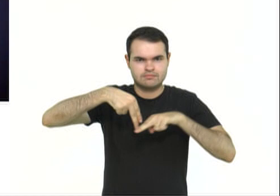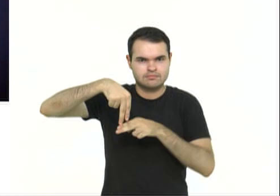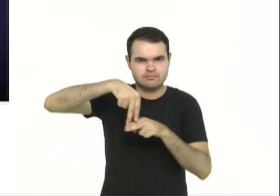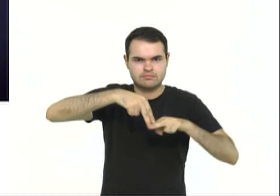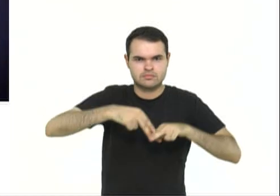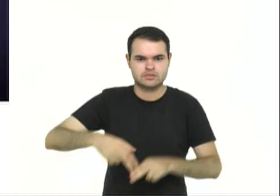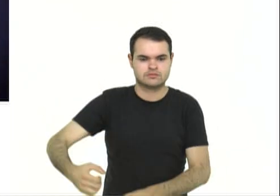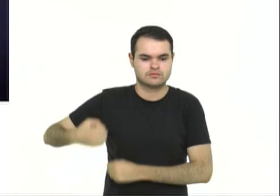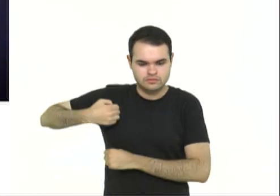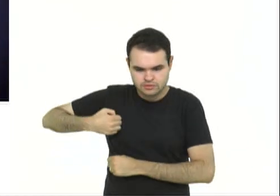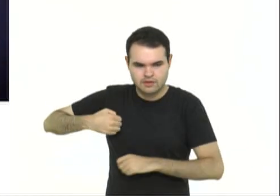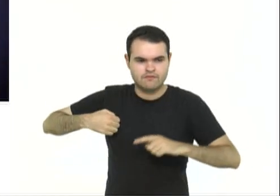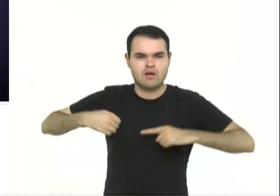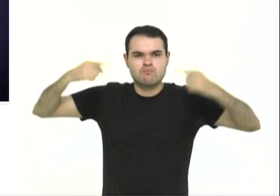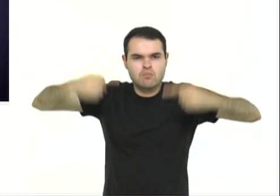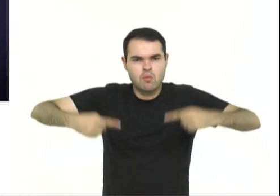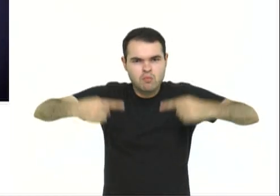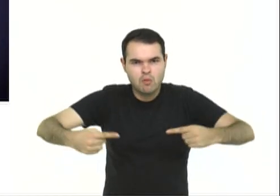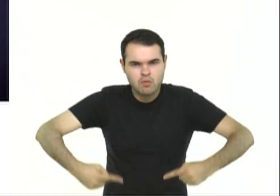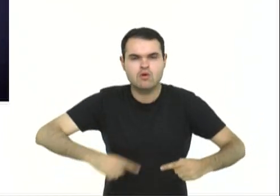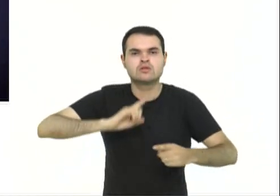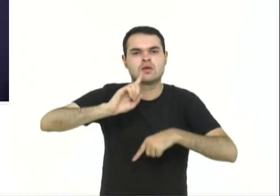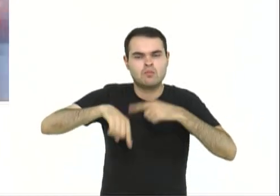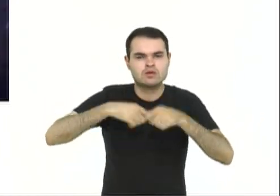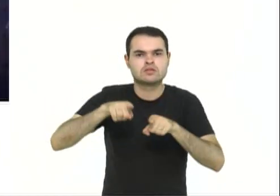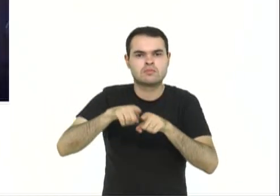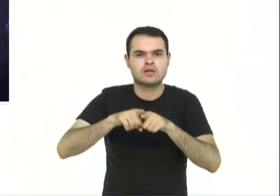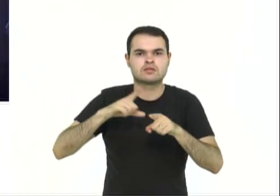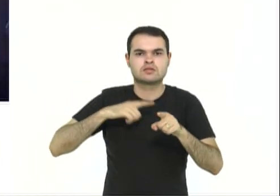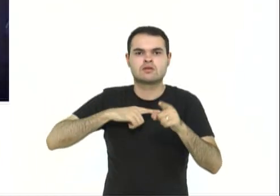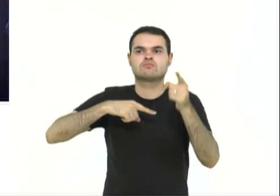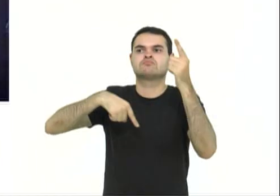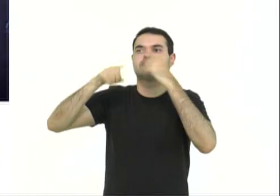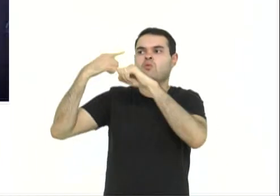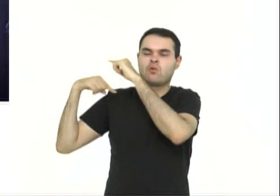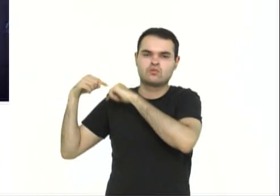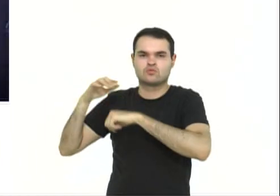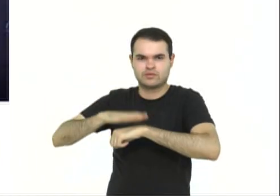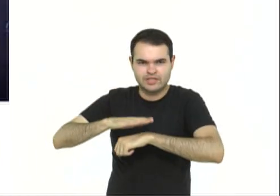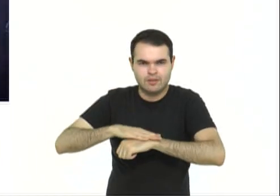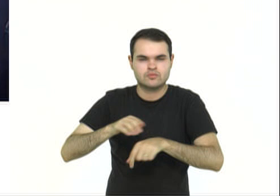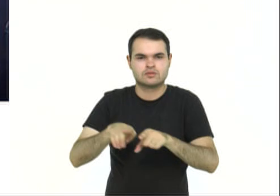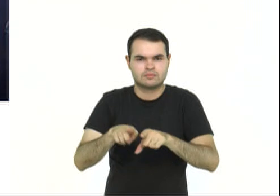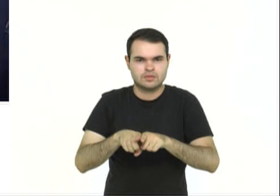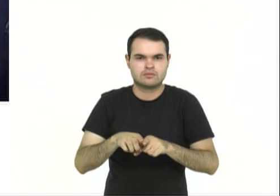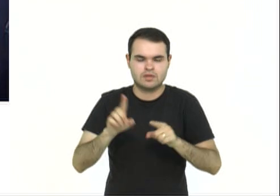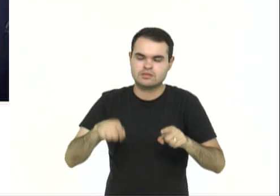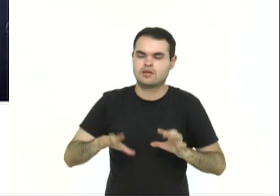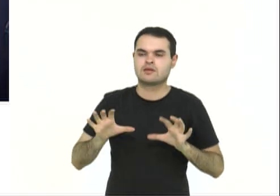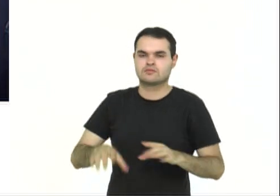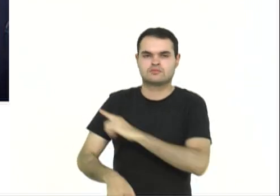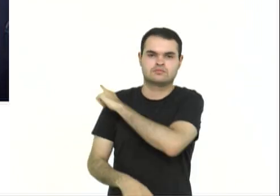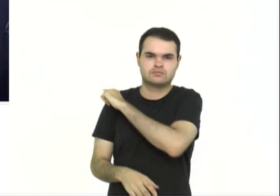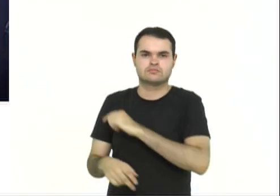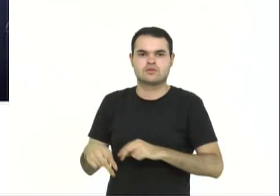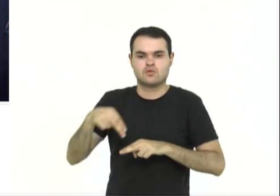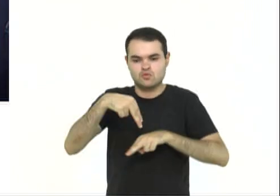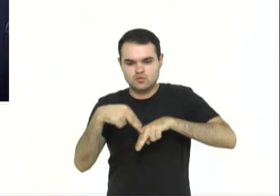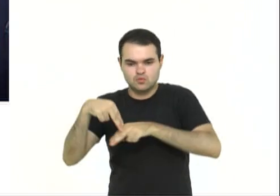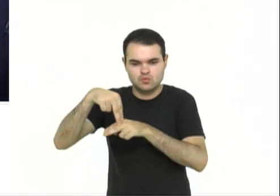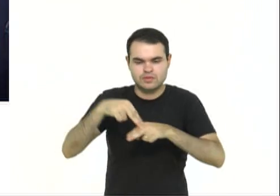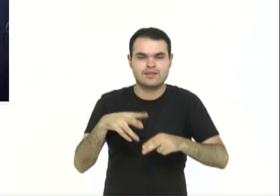de campeonatos e depois tem um pouco de viagem no tempo também. Mas ele faz esse esporte aí, mas dentro